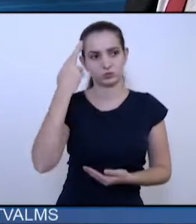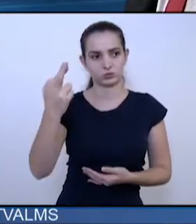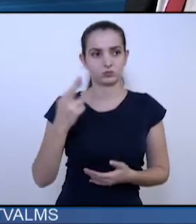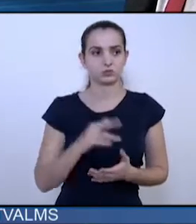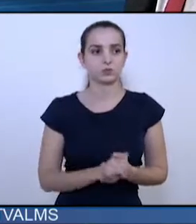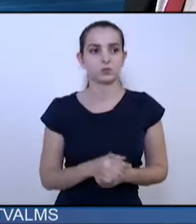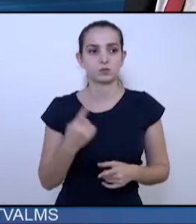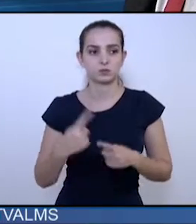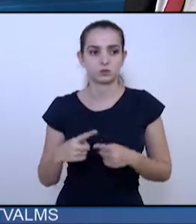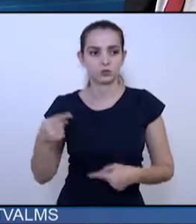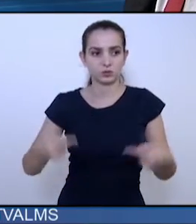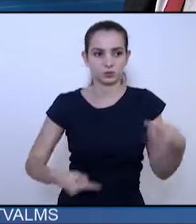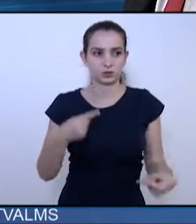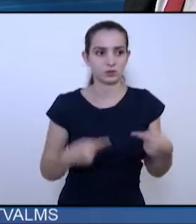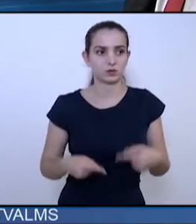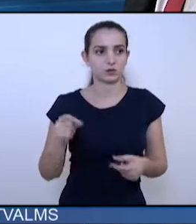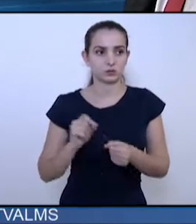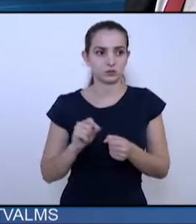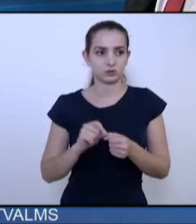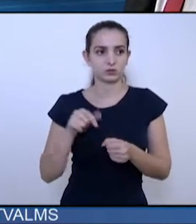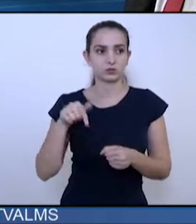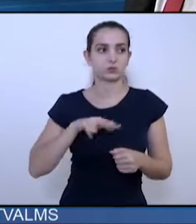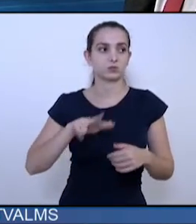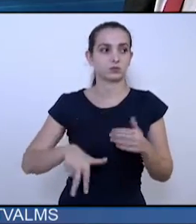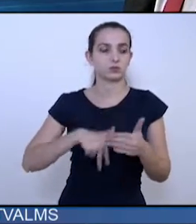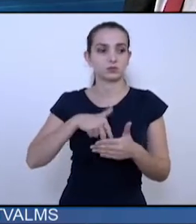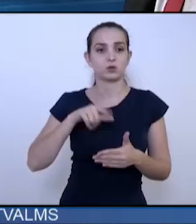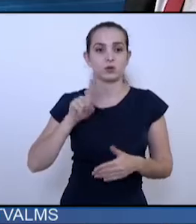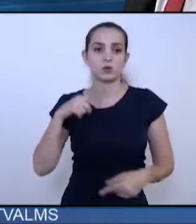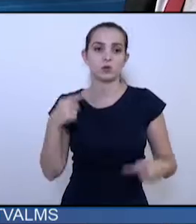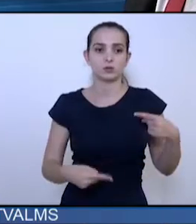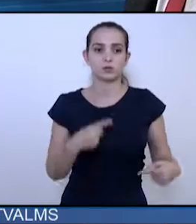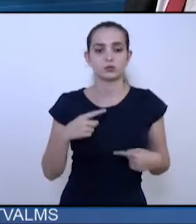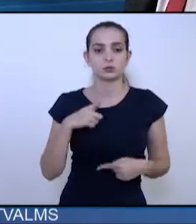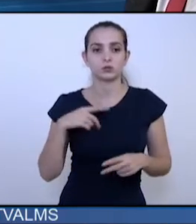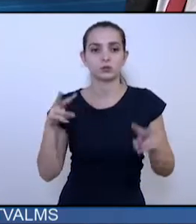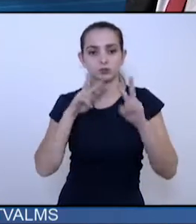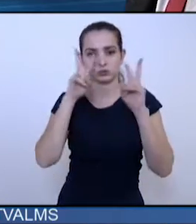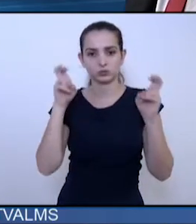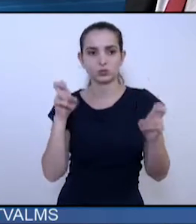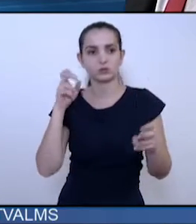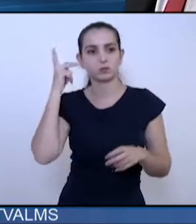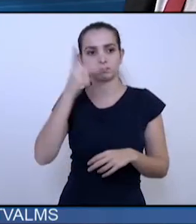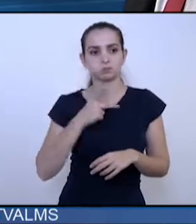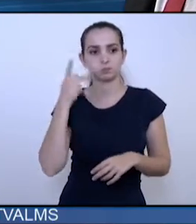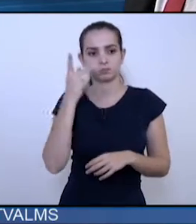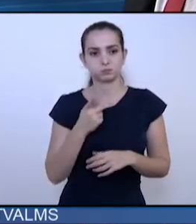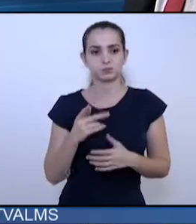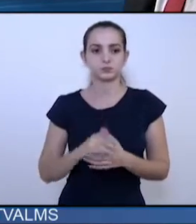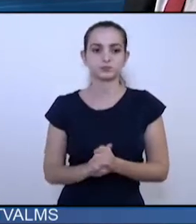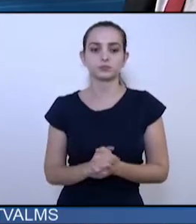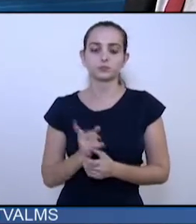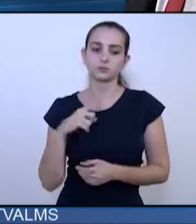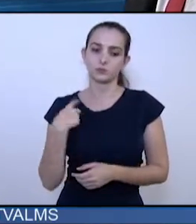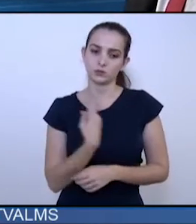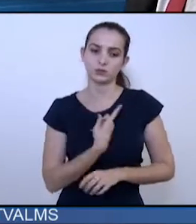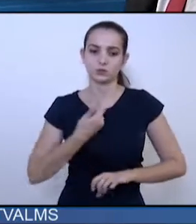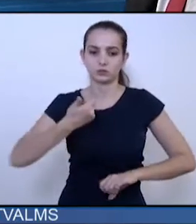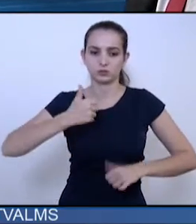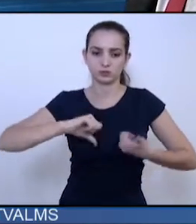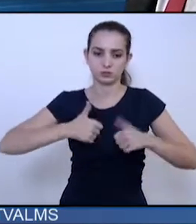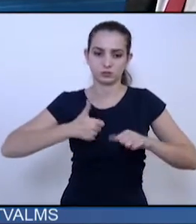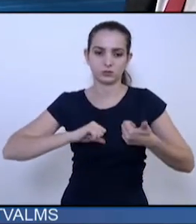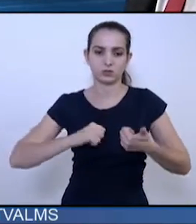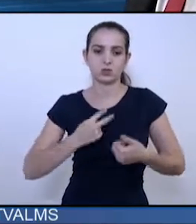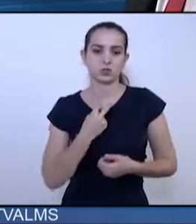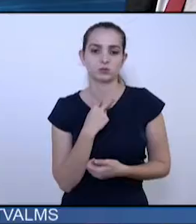porque o debate que eu fiz na tribuna foi um debate onde ele tem um viés político, extremamente político, que, na nossa avaliação,